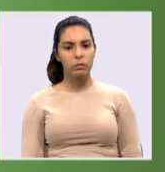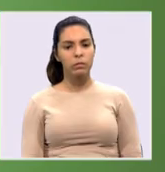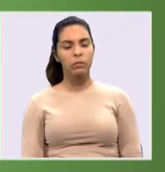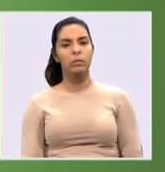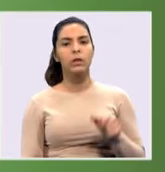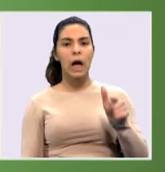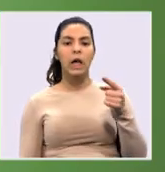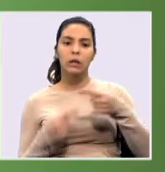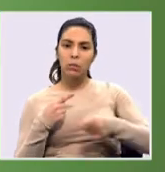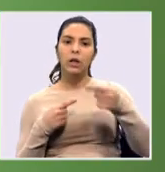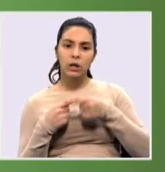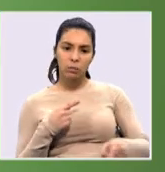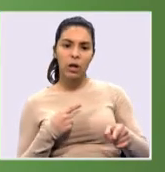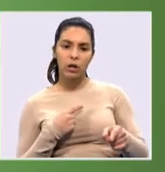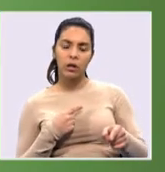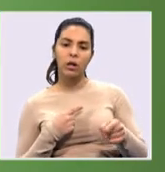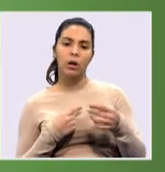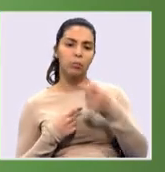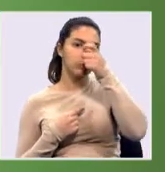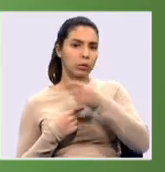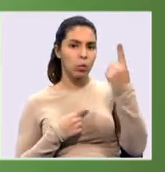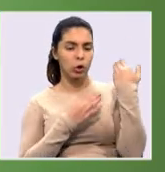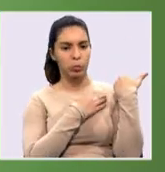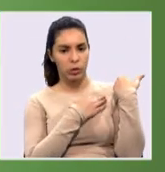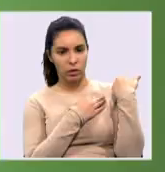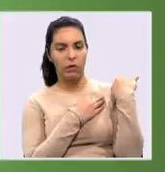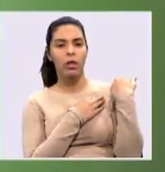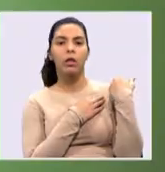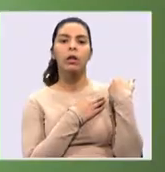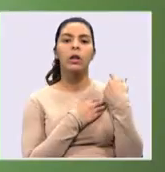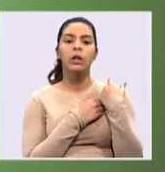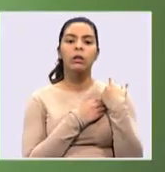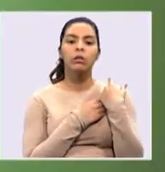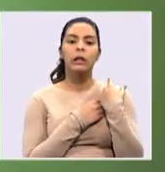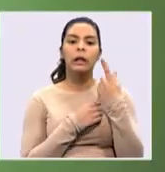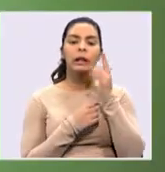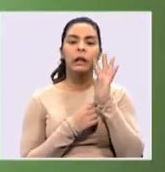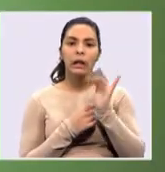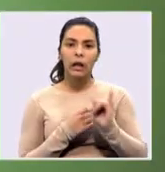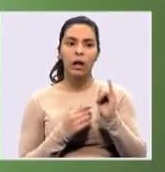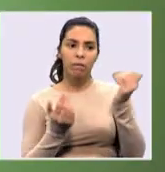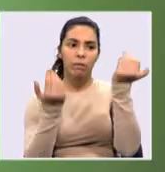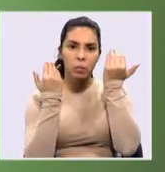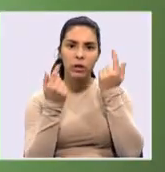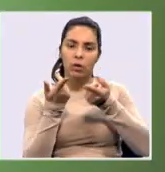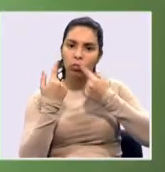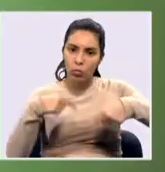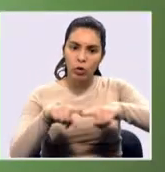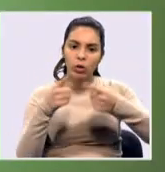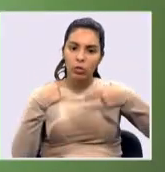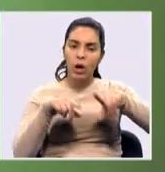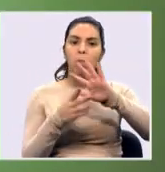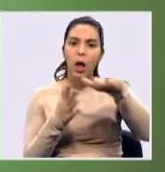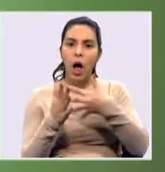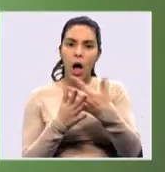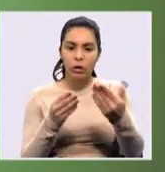A unidade curricular era semanal, portanto, em cada semana ficava uma pessoa responsável. Quando já se tratava de reunir as informações e